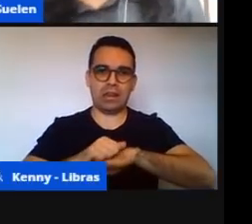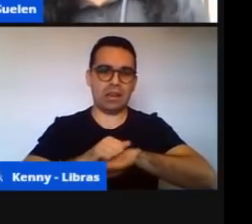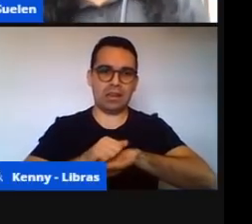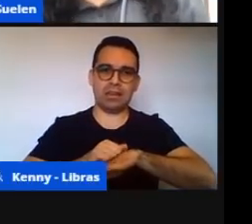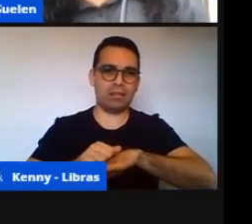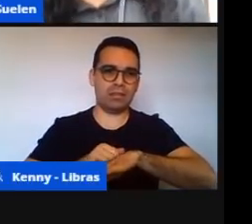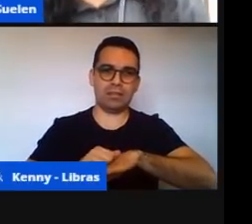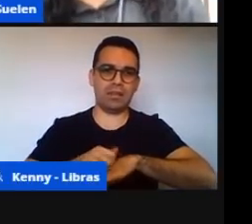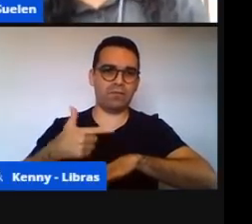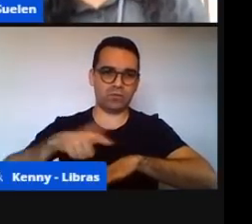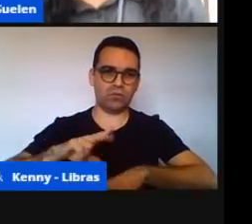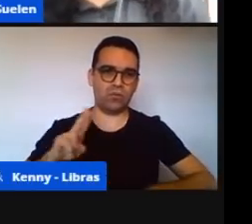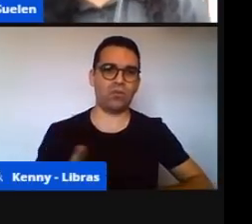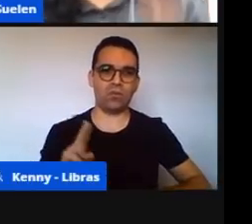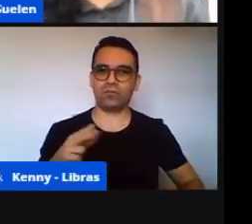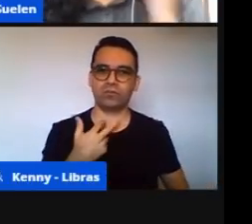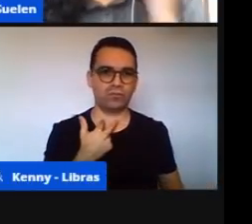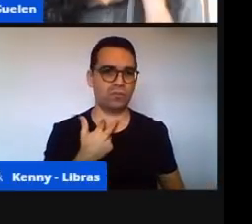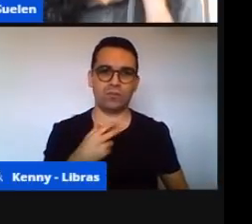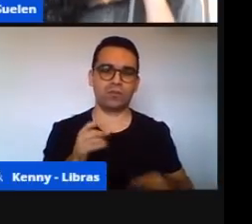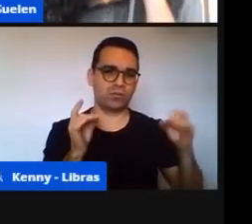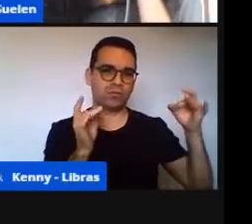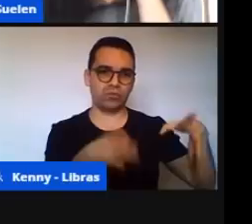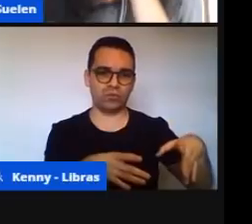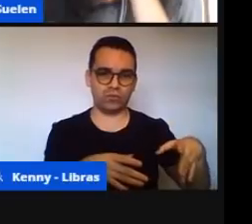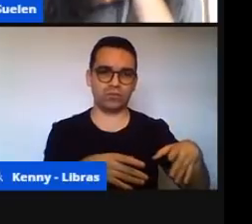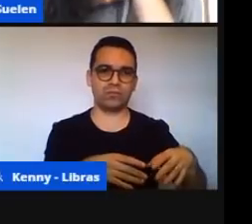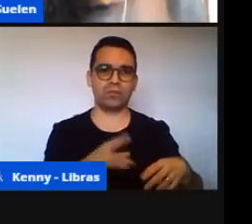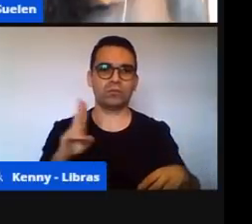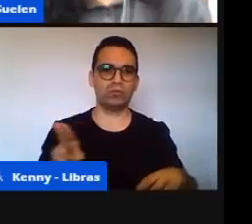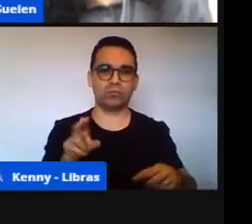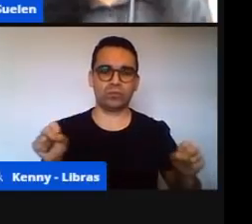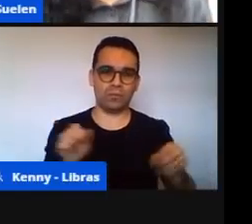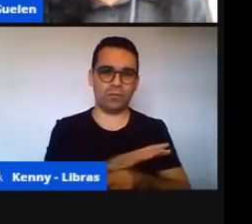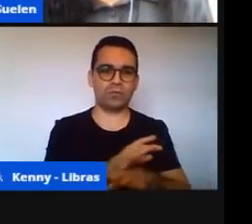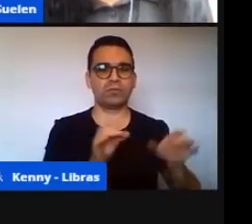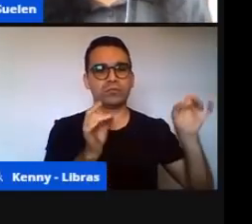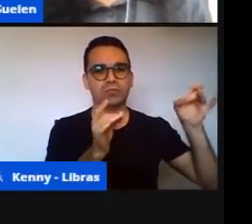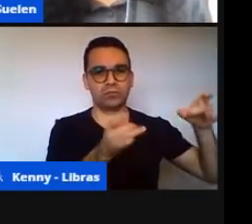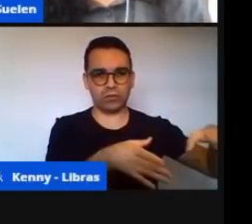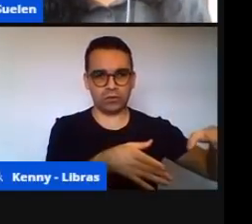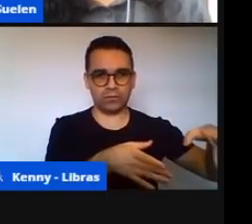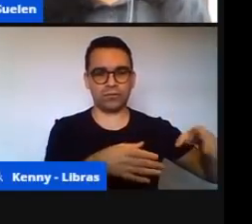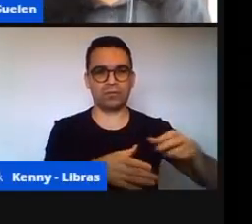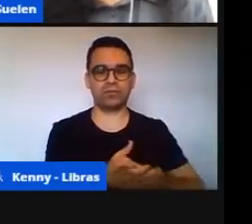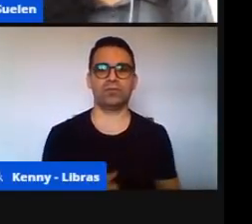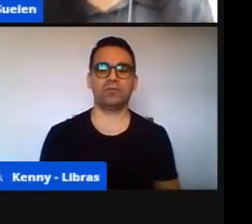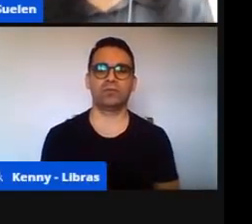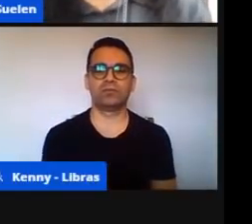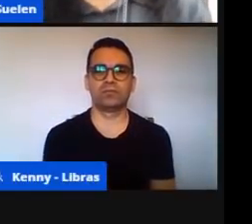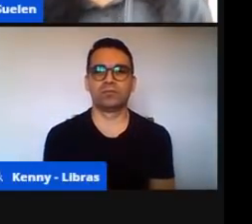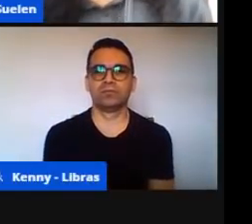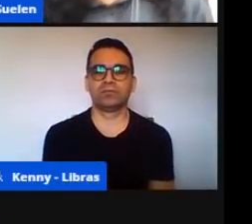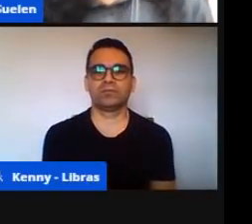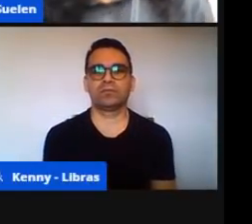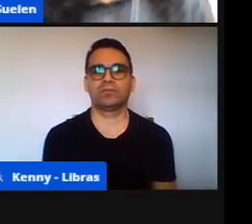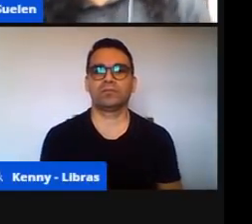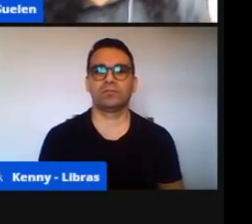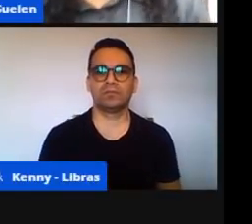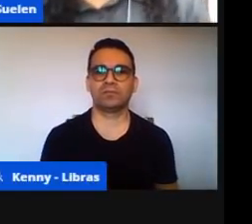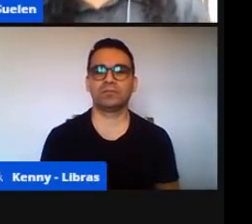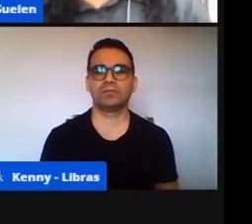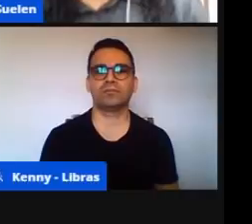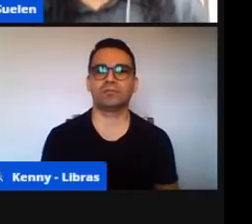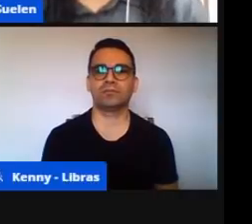compartilhadas, elas devem ser descartadas. E proceder com a higienização dessas mãos. Tá?